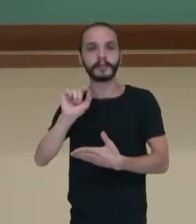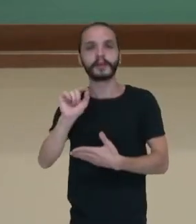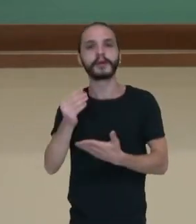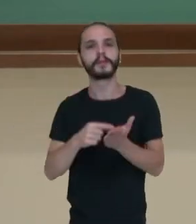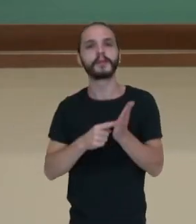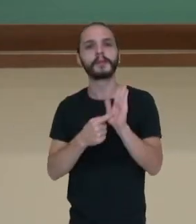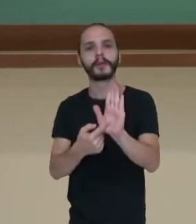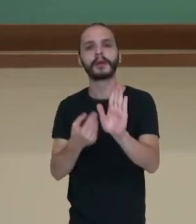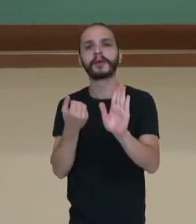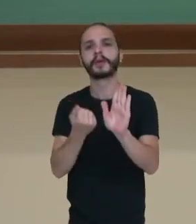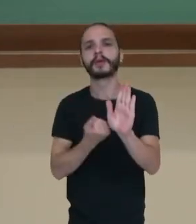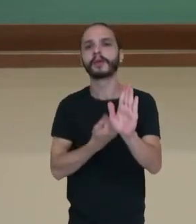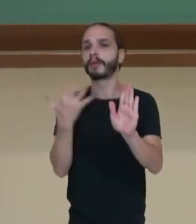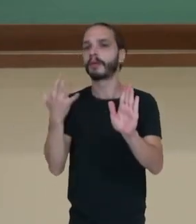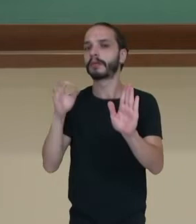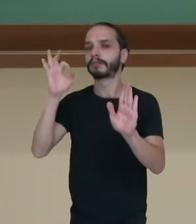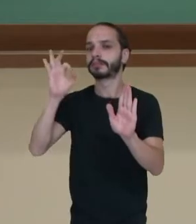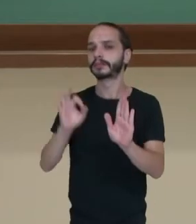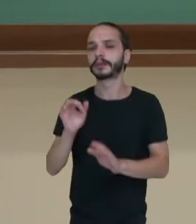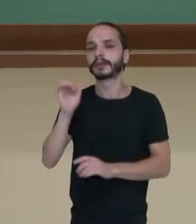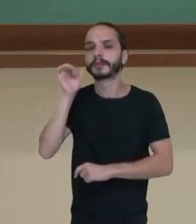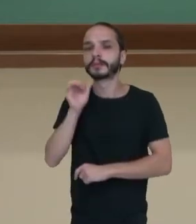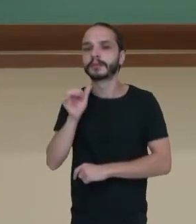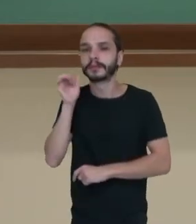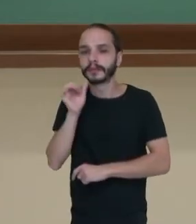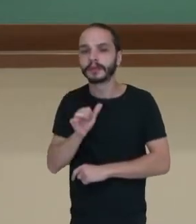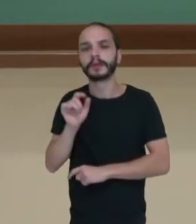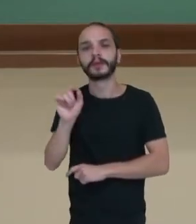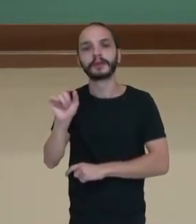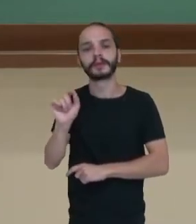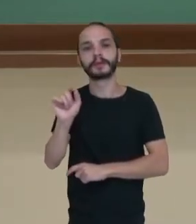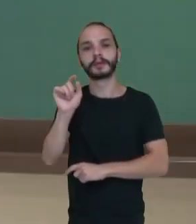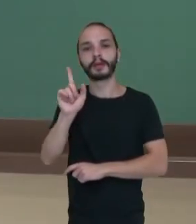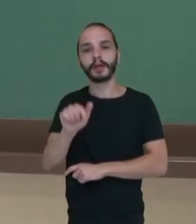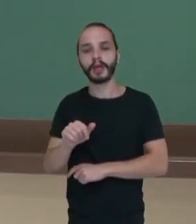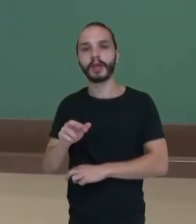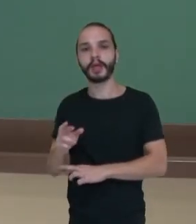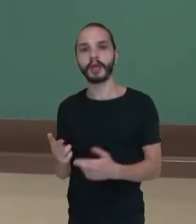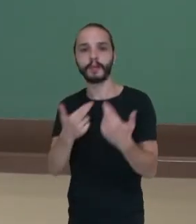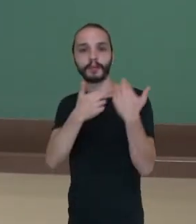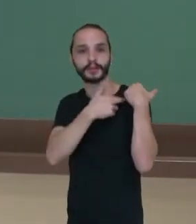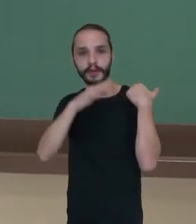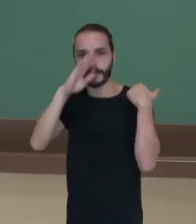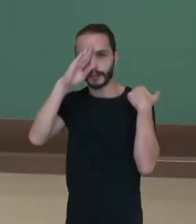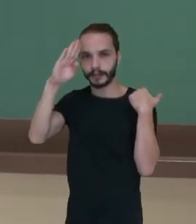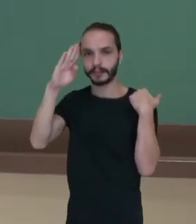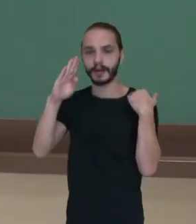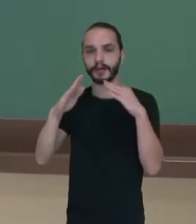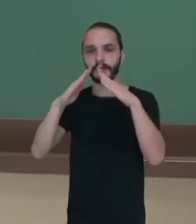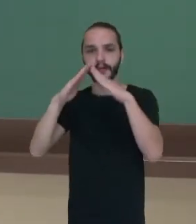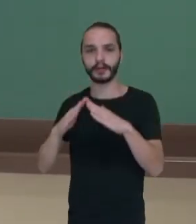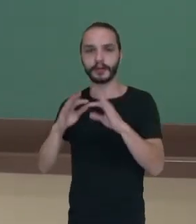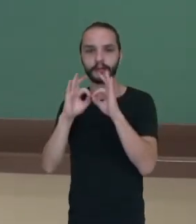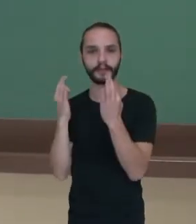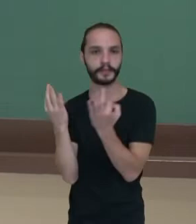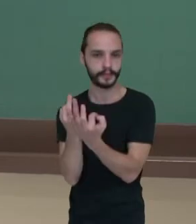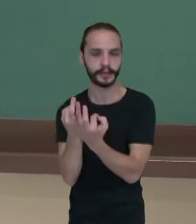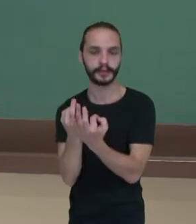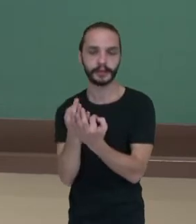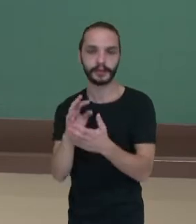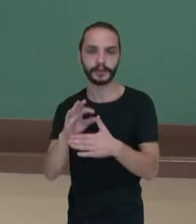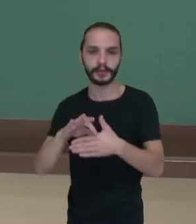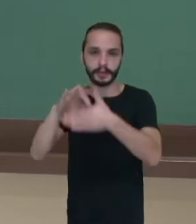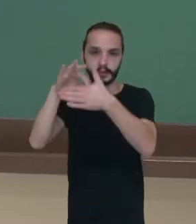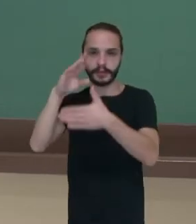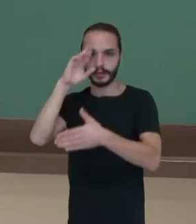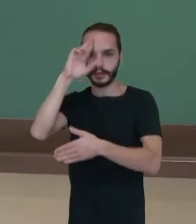ao percentual de mulheres, né, que chefiam as famílias. Vamos ver ali como é que ficou a